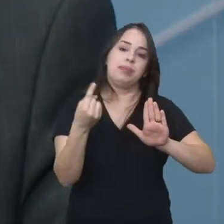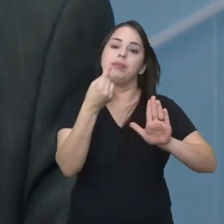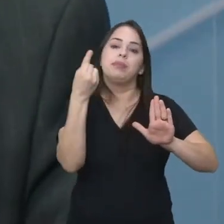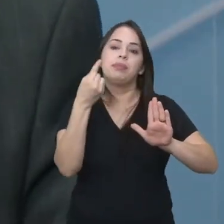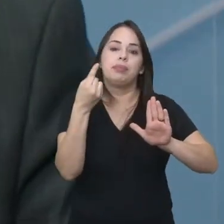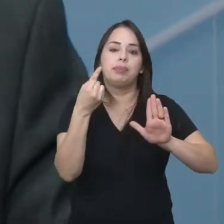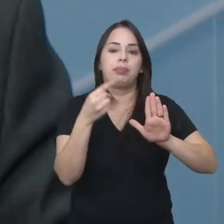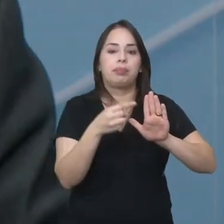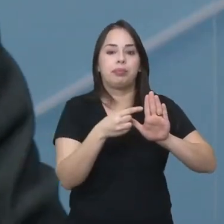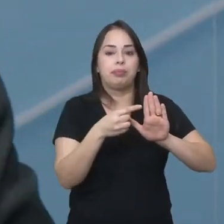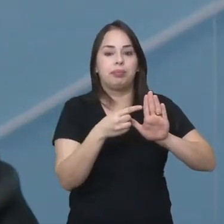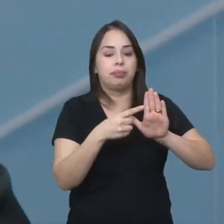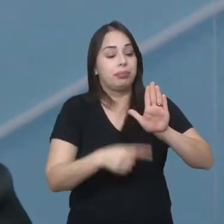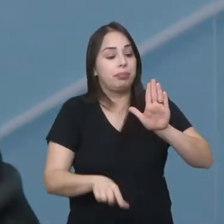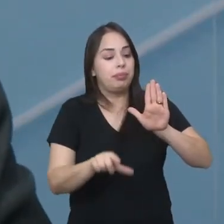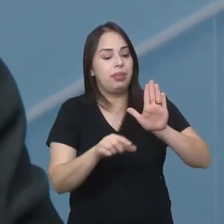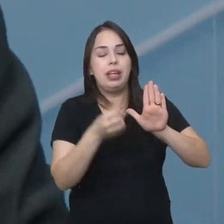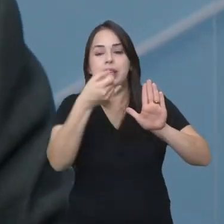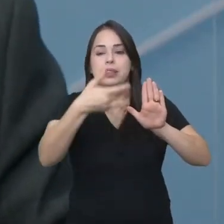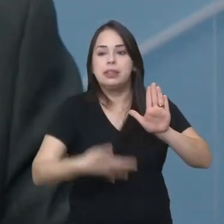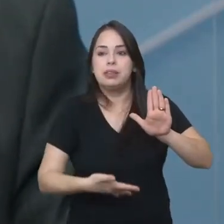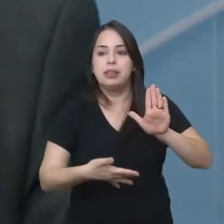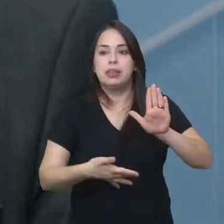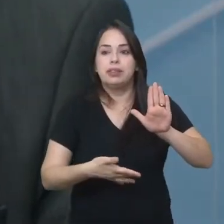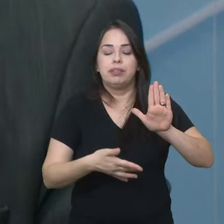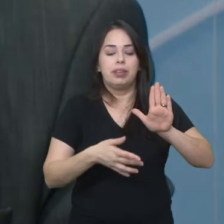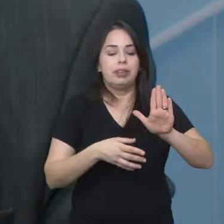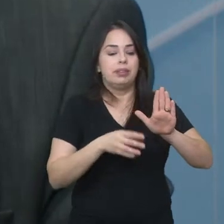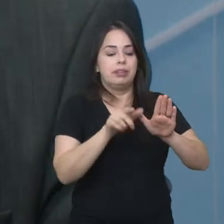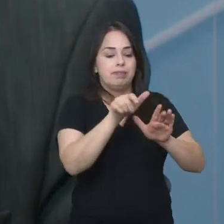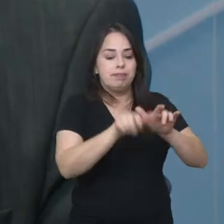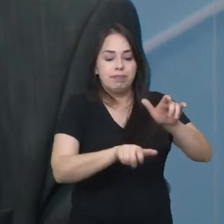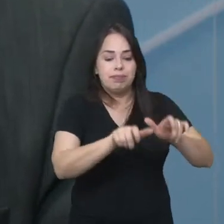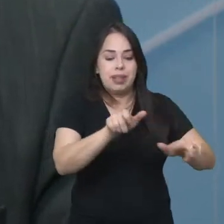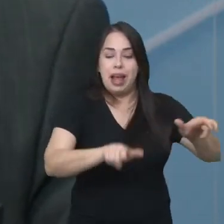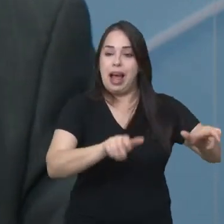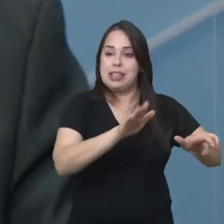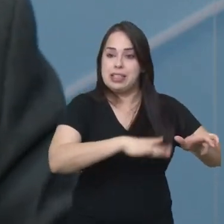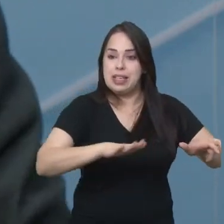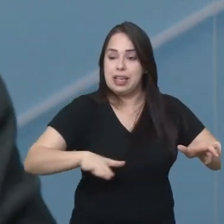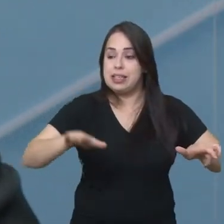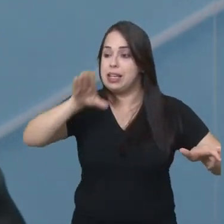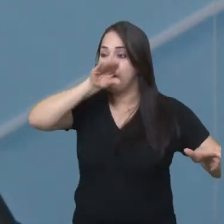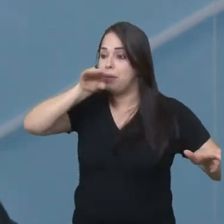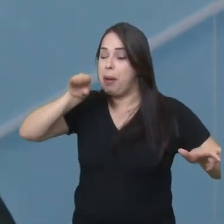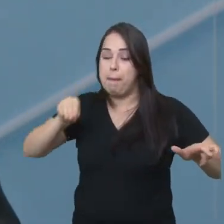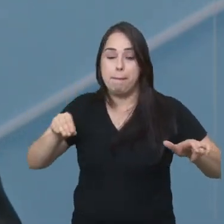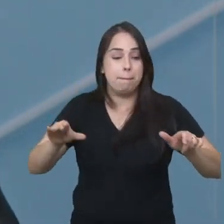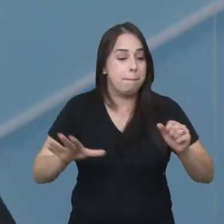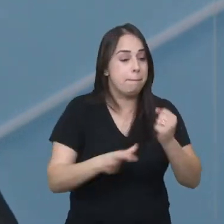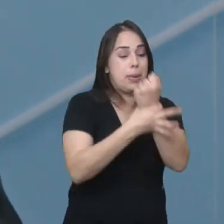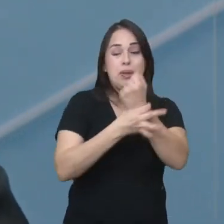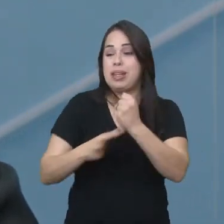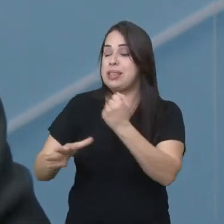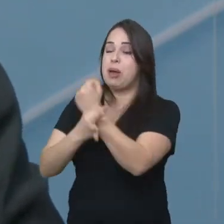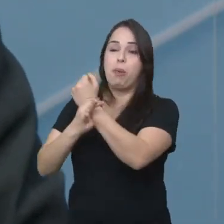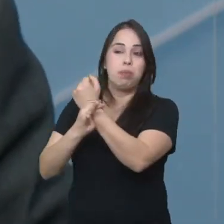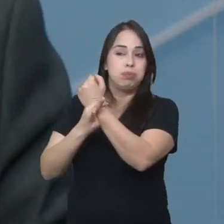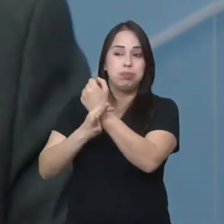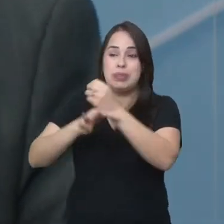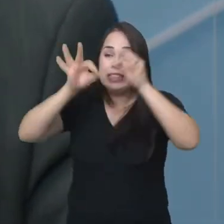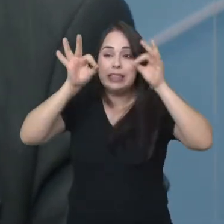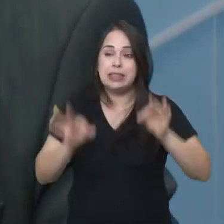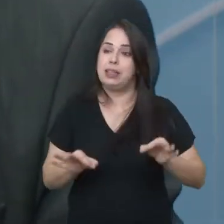do Adolescente. Essa lei dispõe sobre a proteção integral à criança e ao adolescente. Né? Então, como